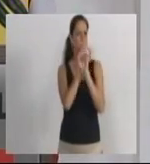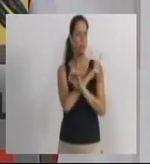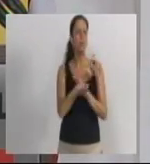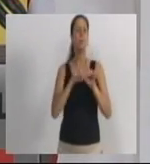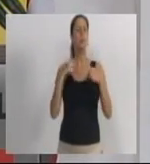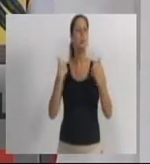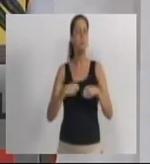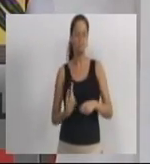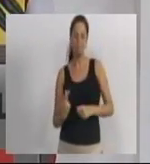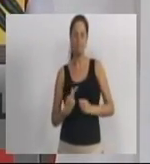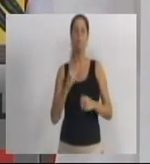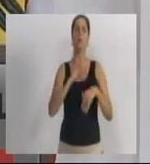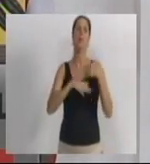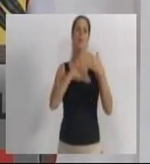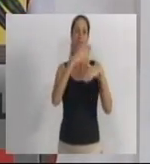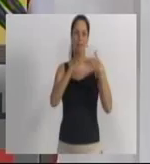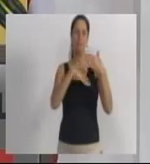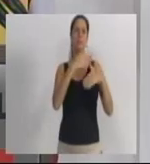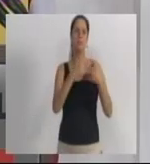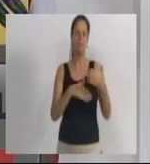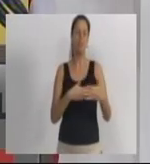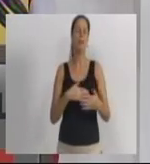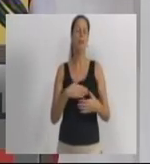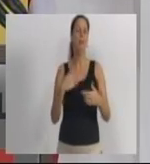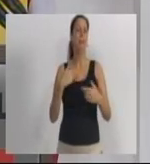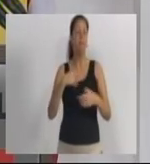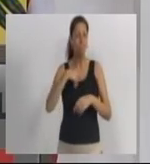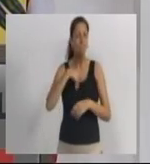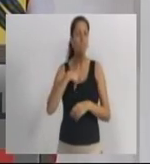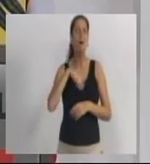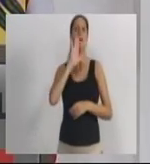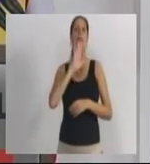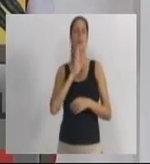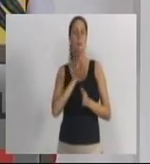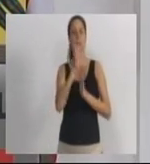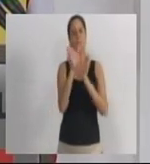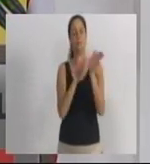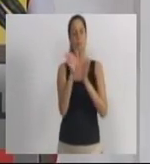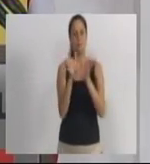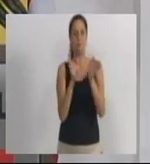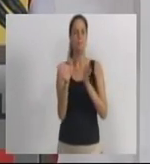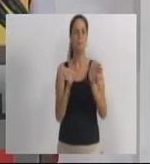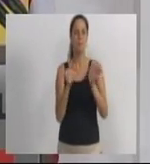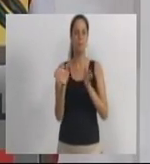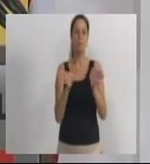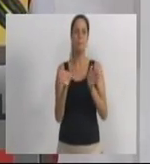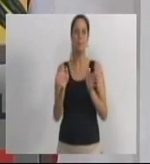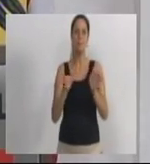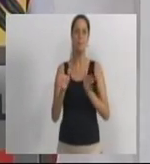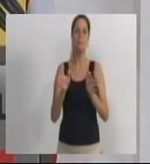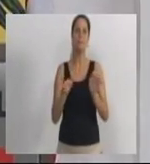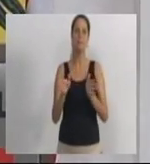precisamos avançar muito em acessibilidade e